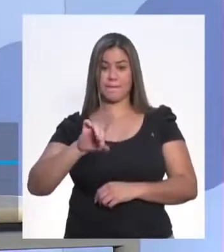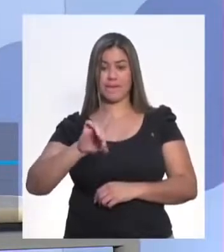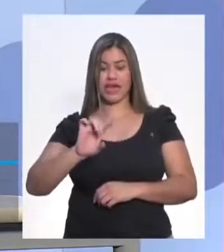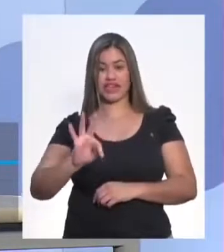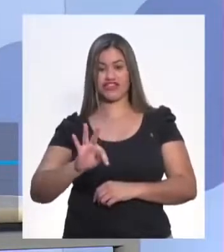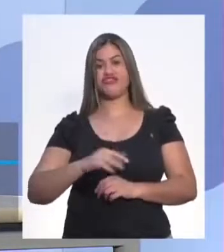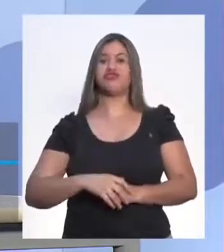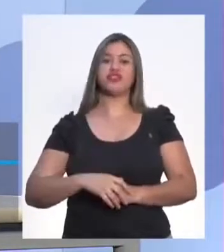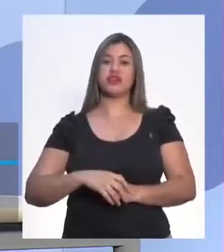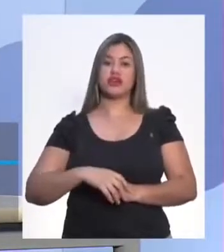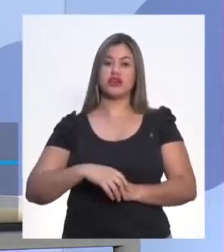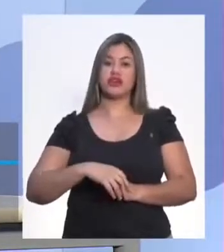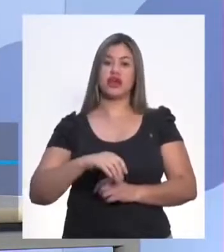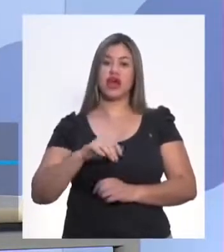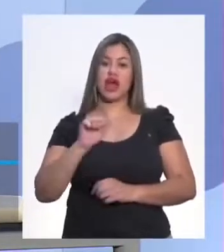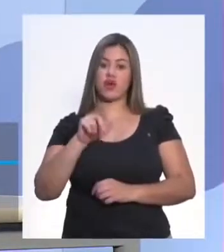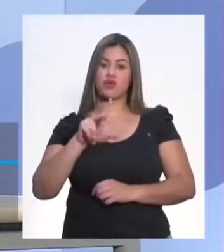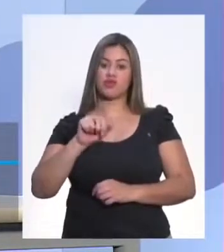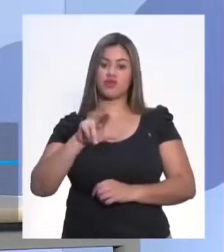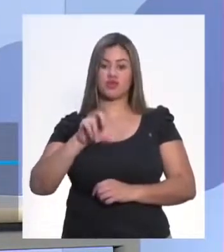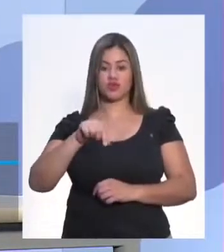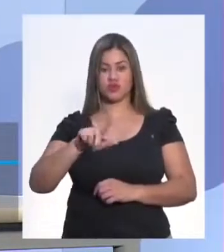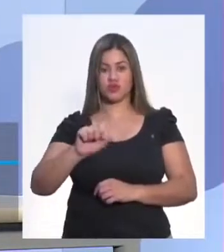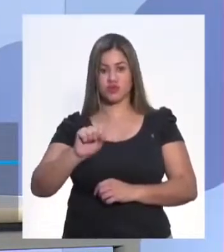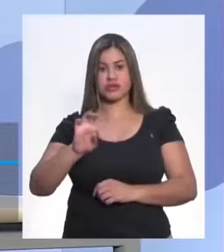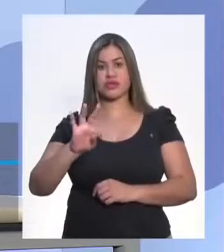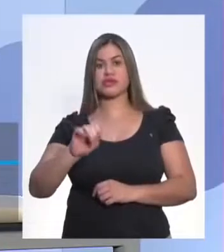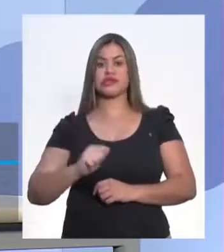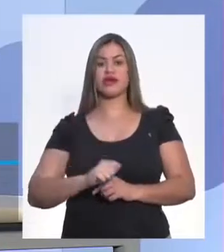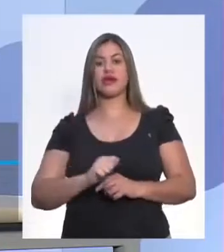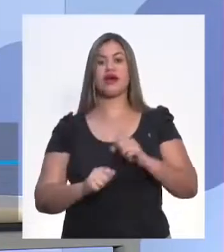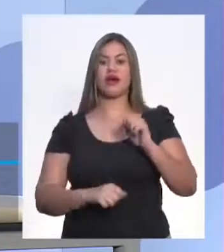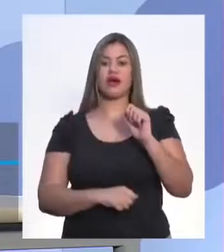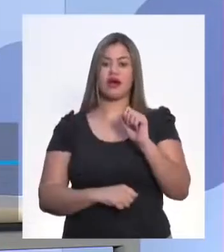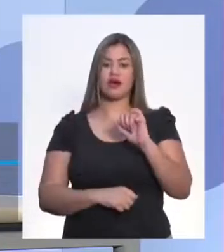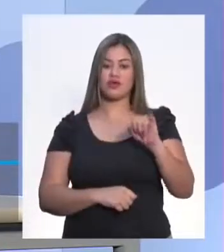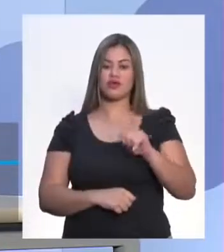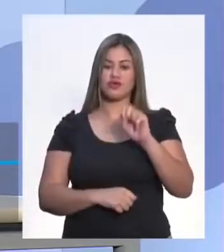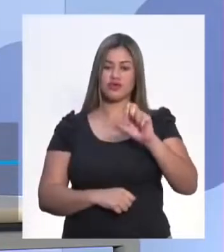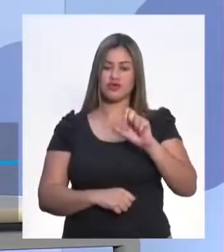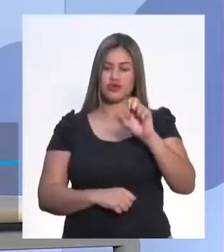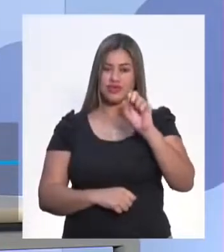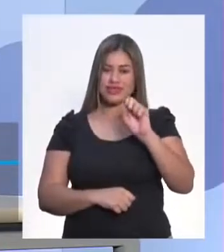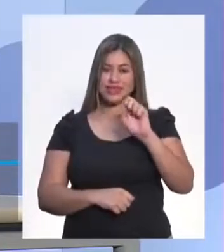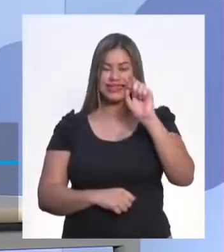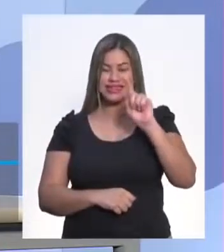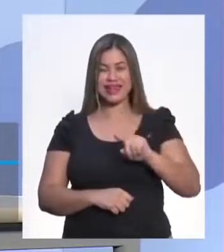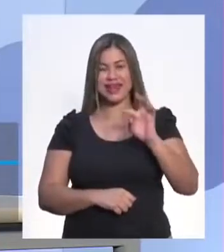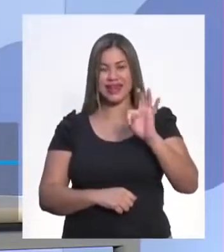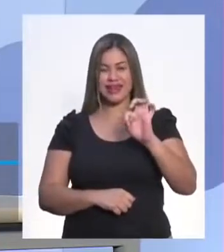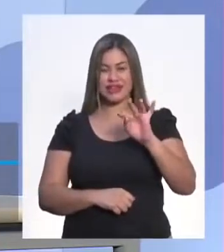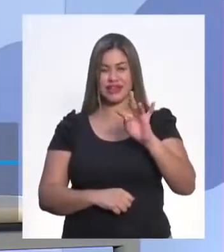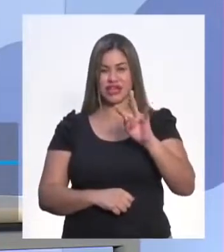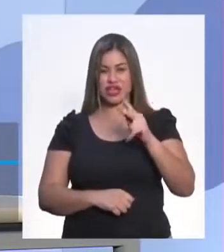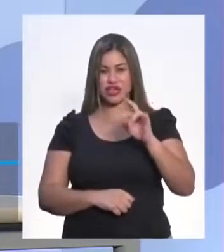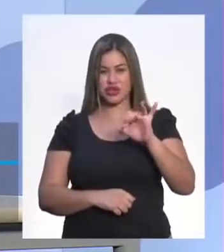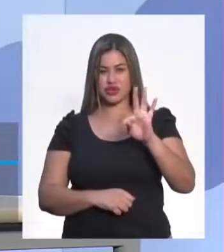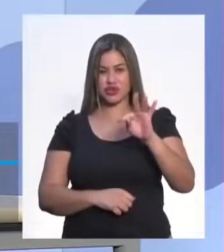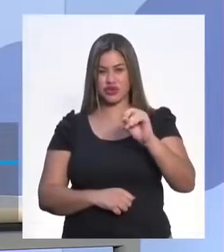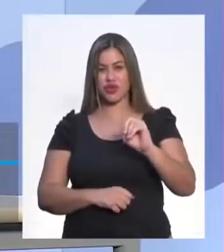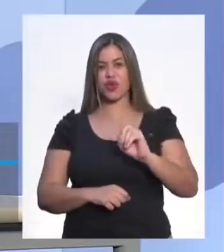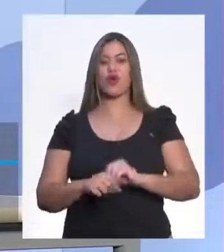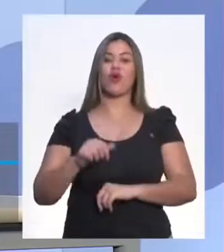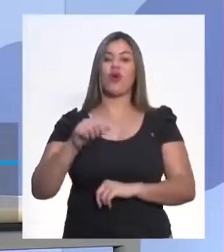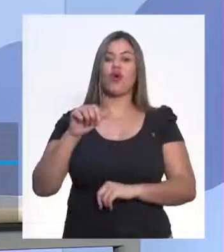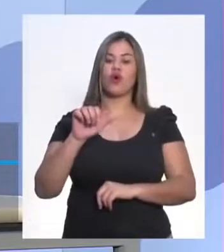Escola Maria Santana de Almeida, Escola José Heitor Caruzzi, e Escola Professor Newton Espírito